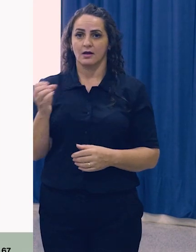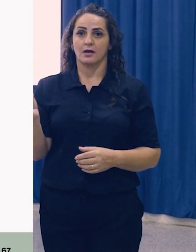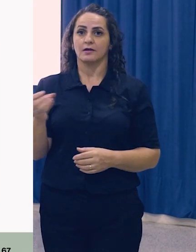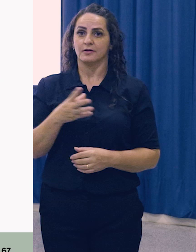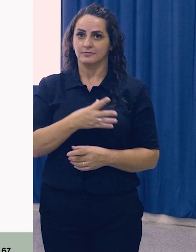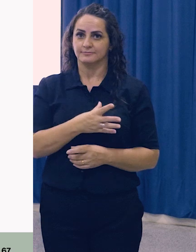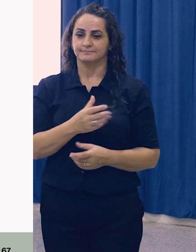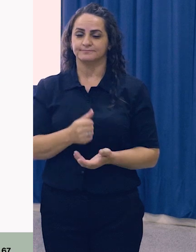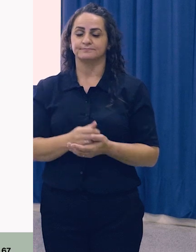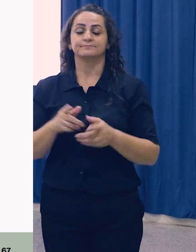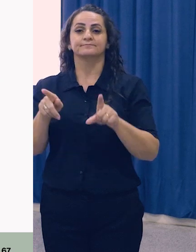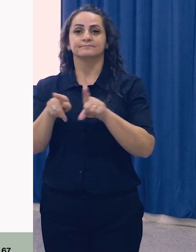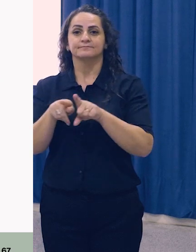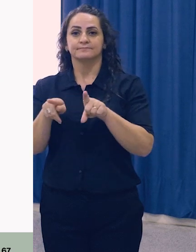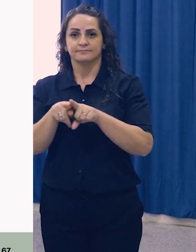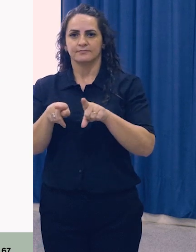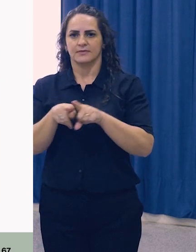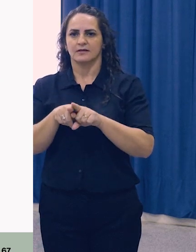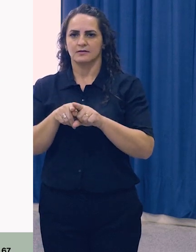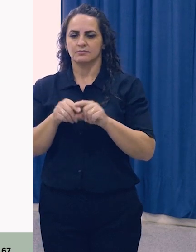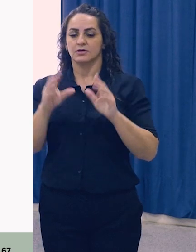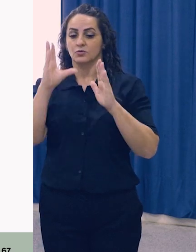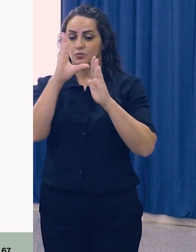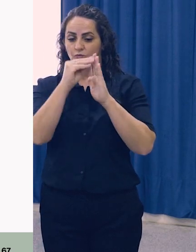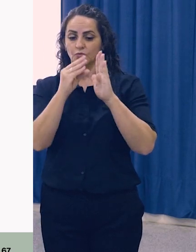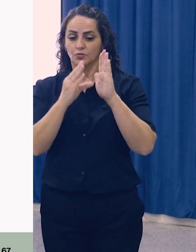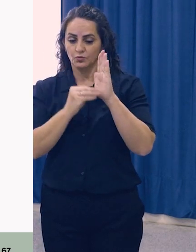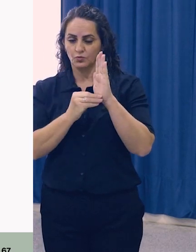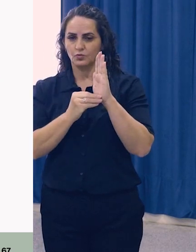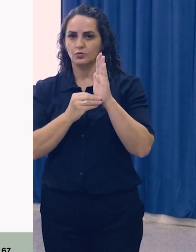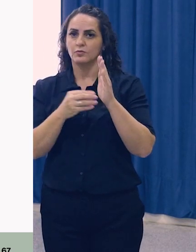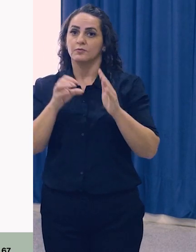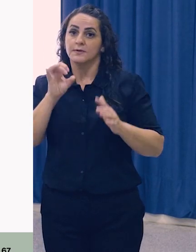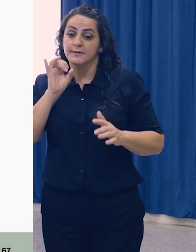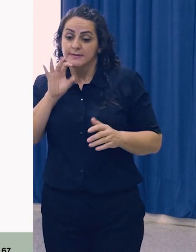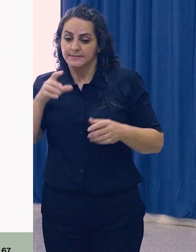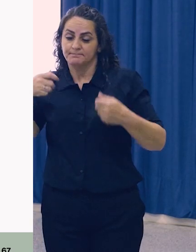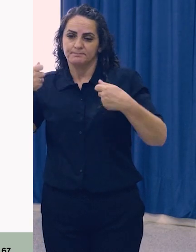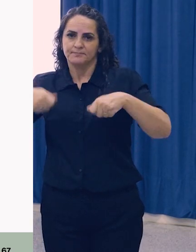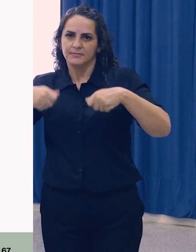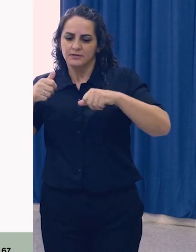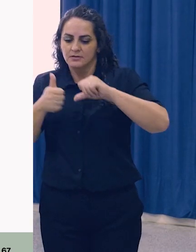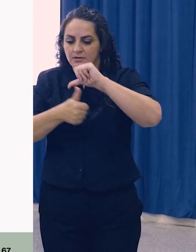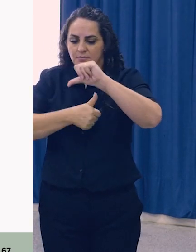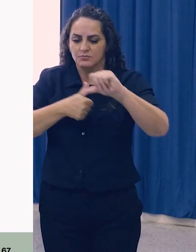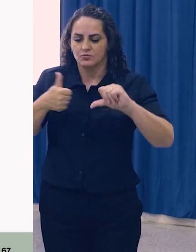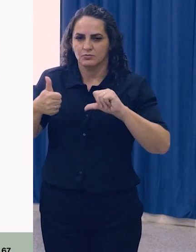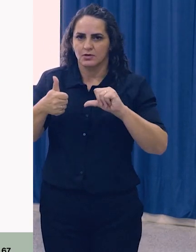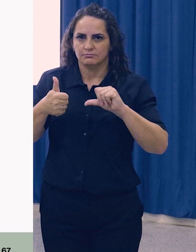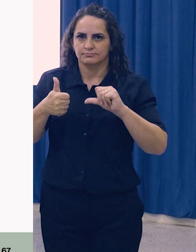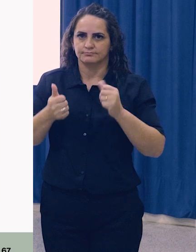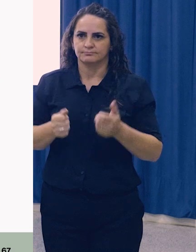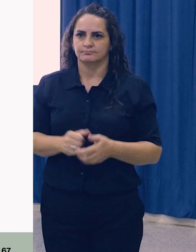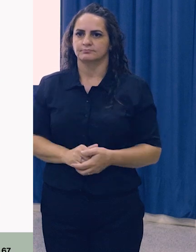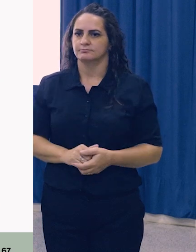e, ao mesmo tempo, aperfeiçoar o conteúdo se você precisar mudar ele de direção.